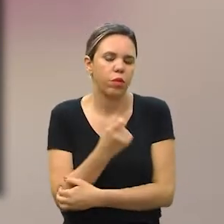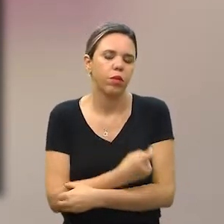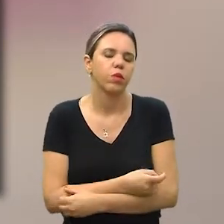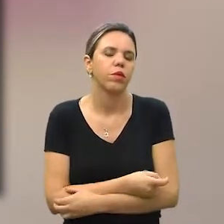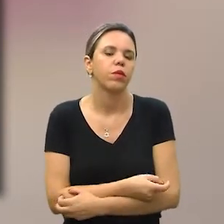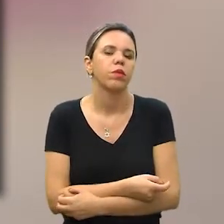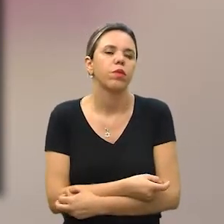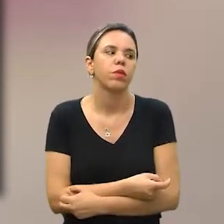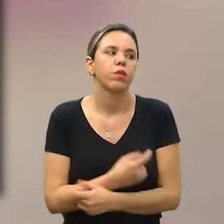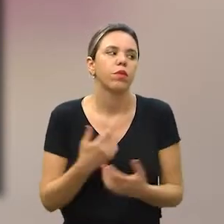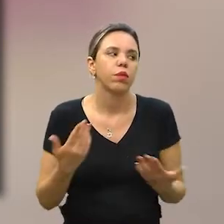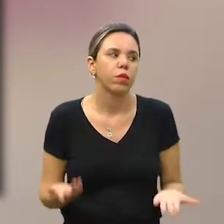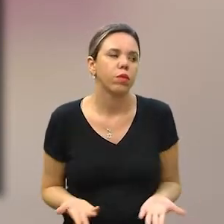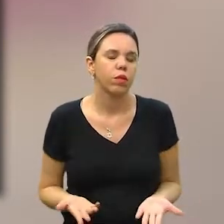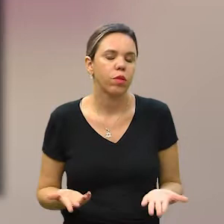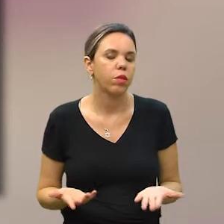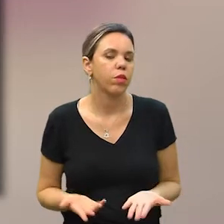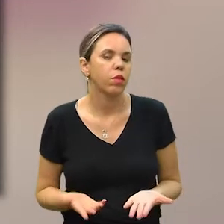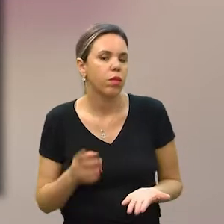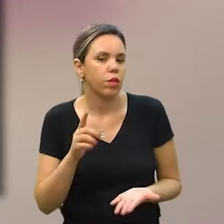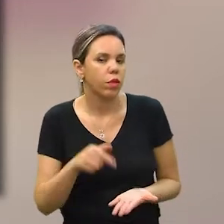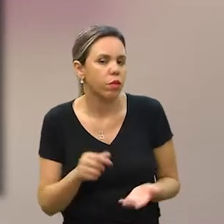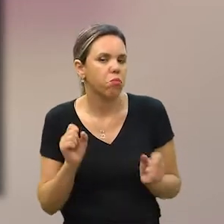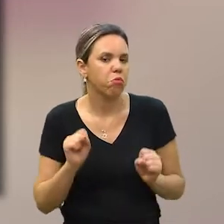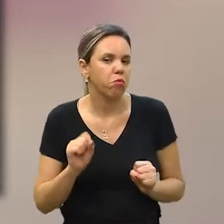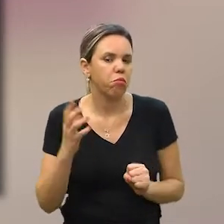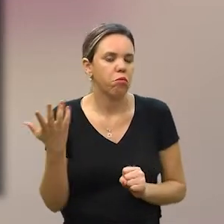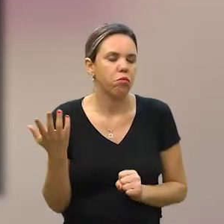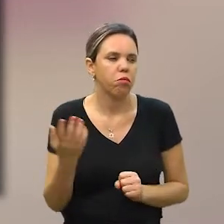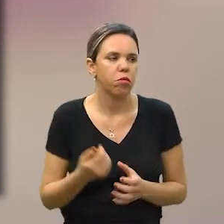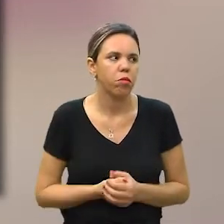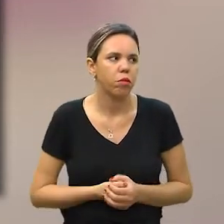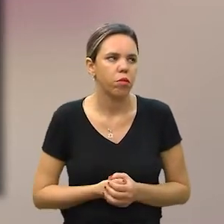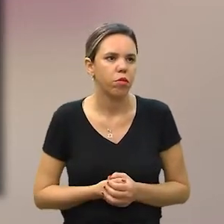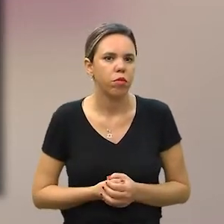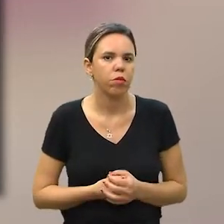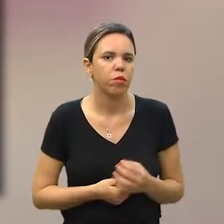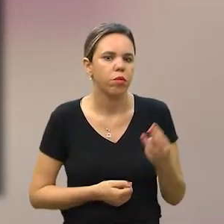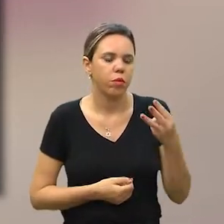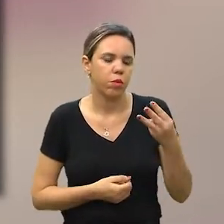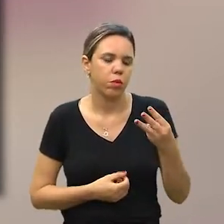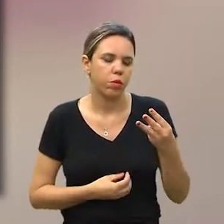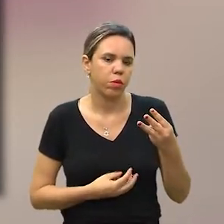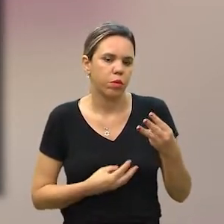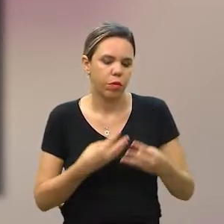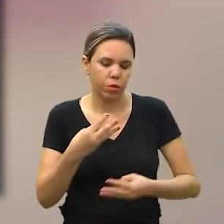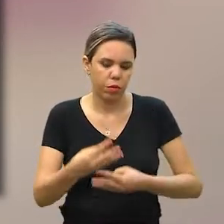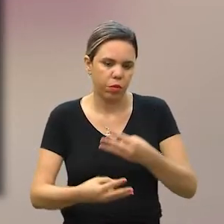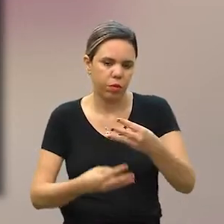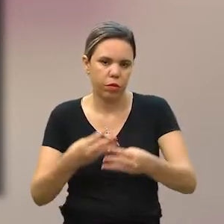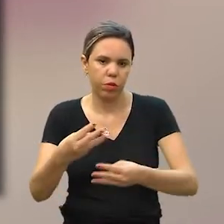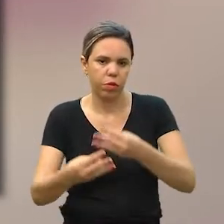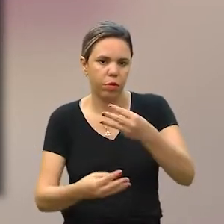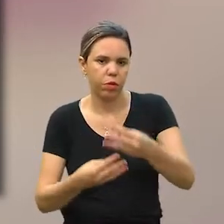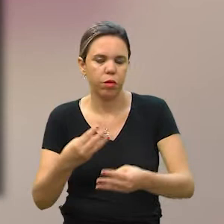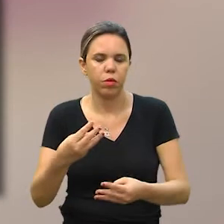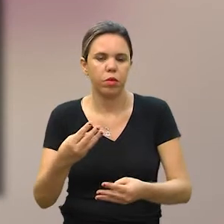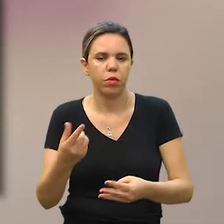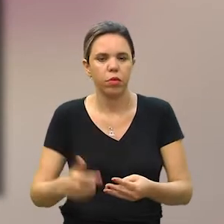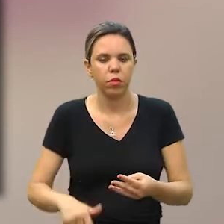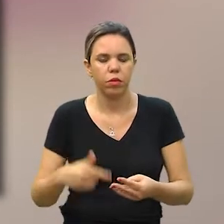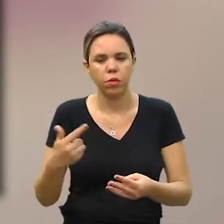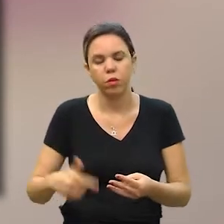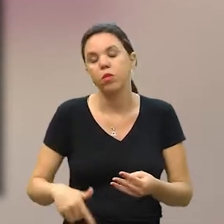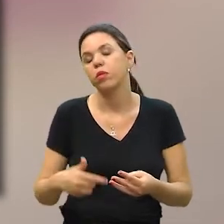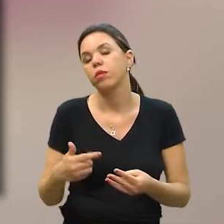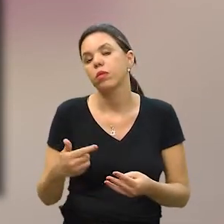muito interessante. Então, a trombose, ela pode acontecer nos 3 trimestres da gravidez. Então, ela